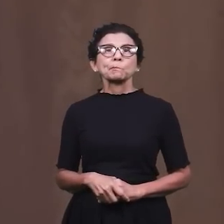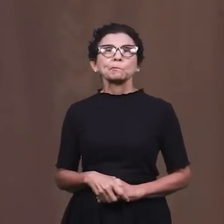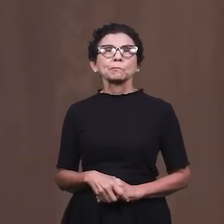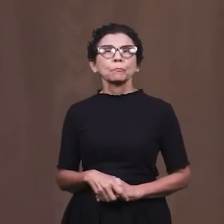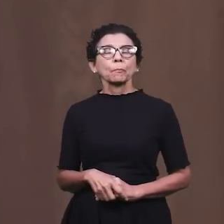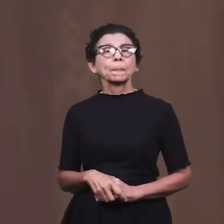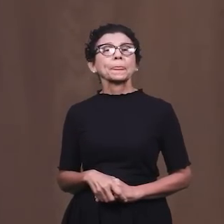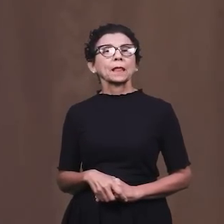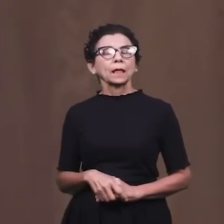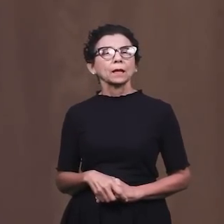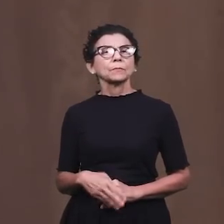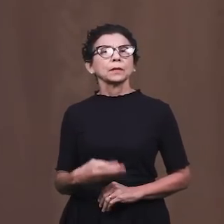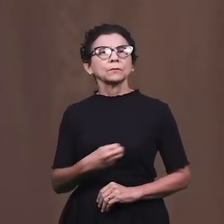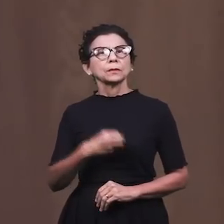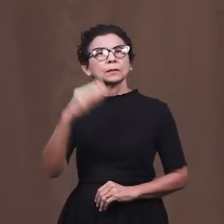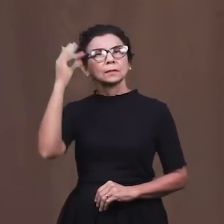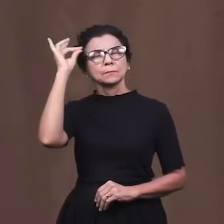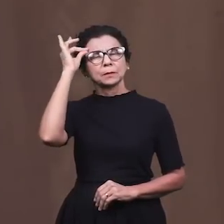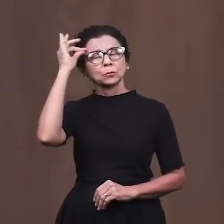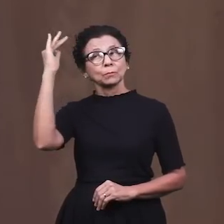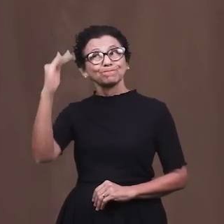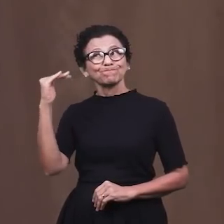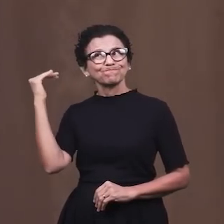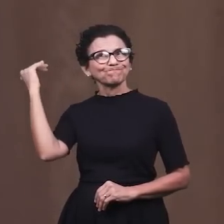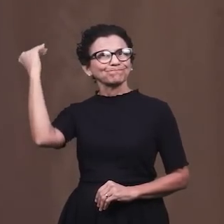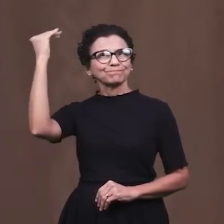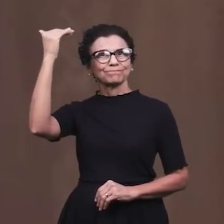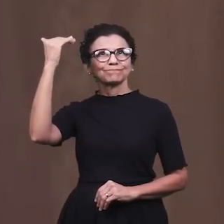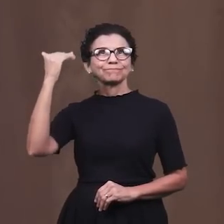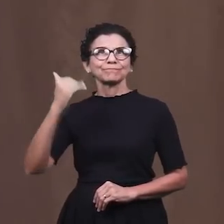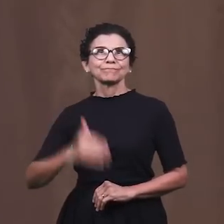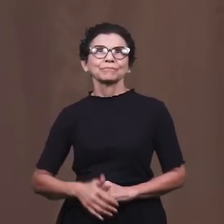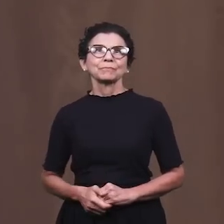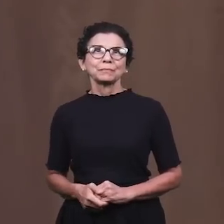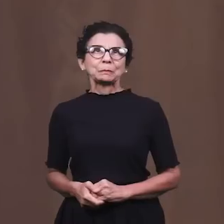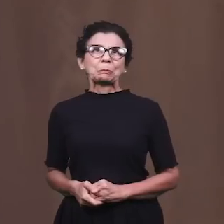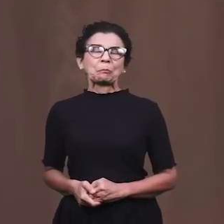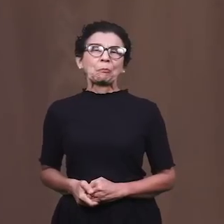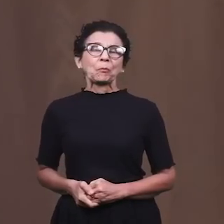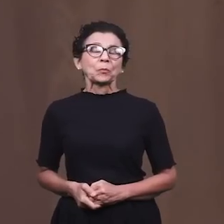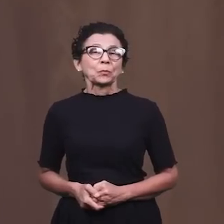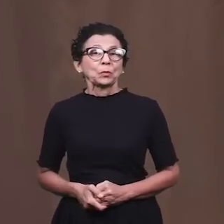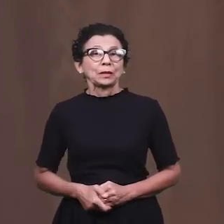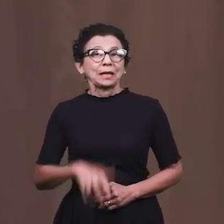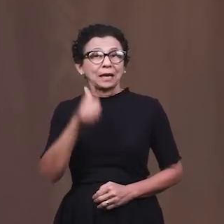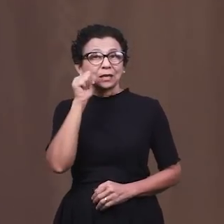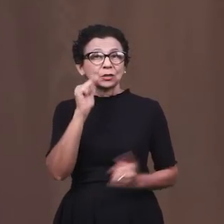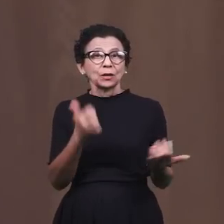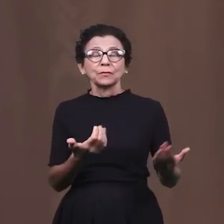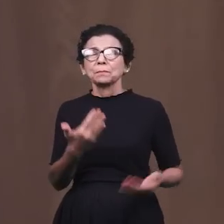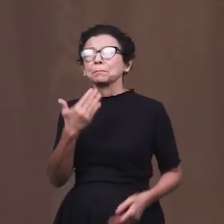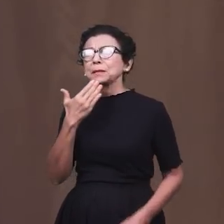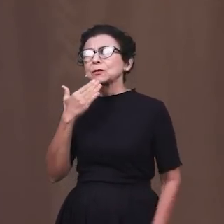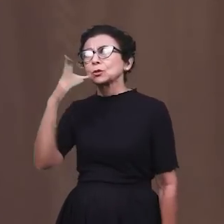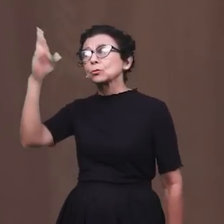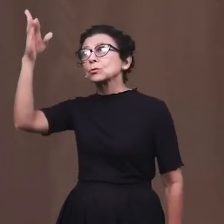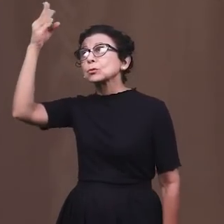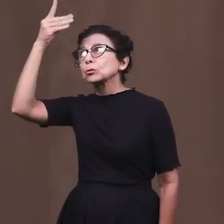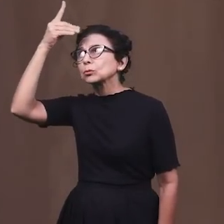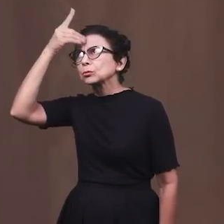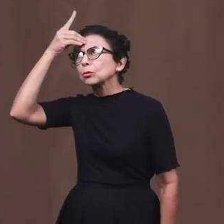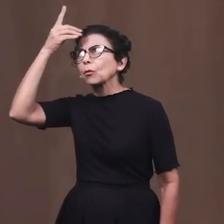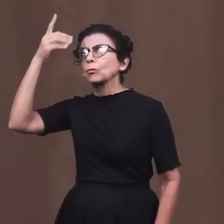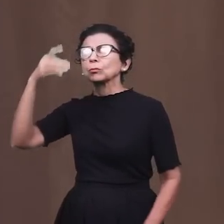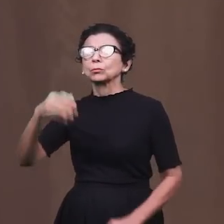para ela uma experiência assim, de crescimento espiritual muito grande, porque ela própria também, ela pediu ao Senhor que o Senhor desse a